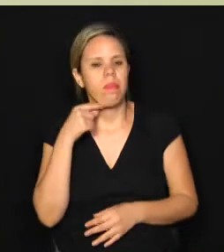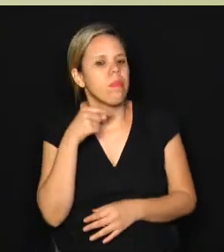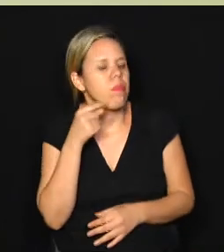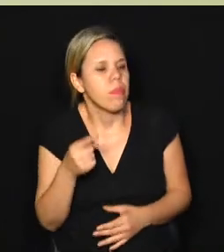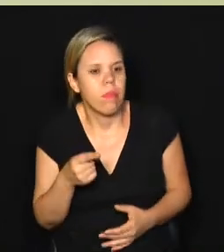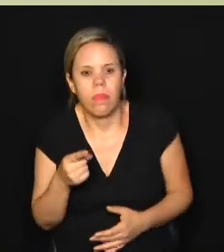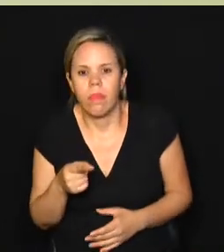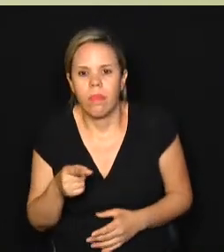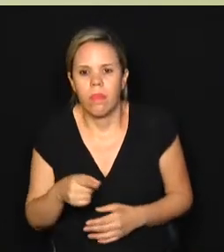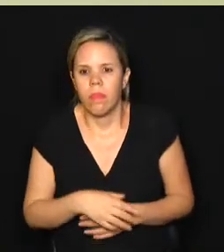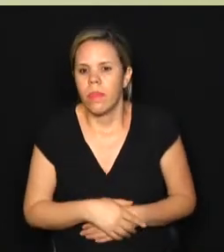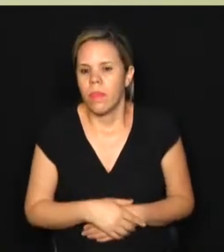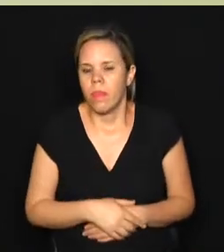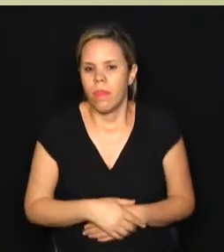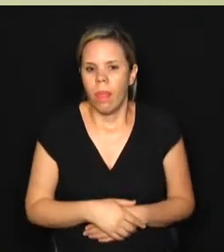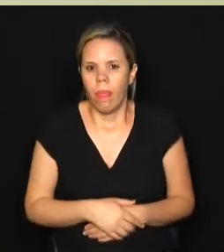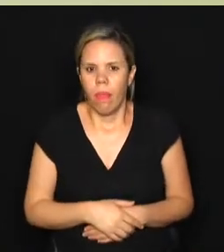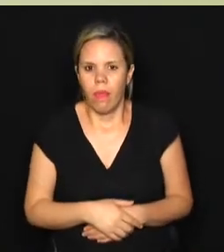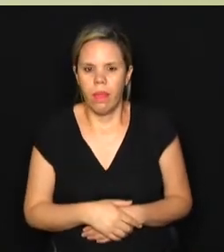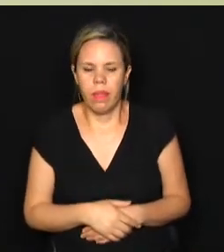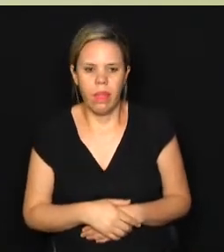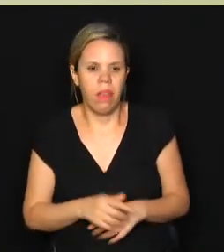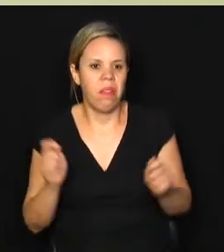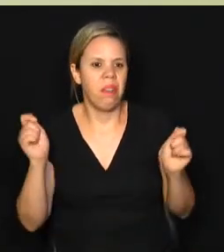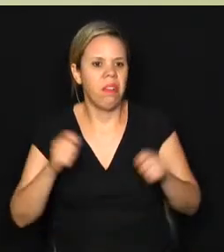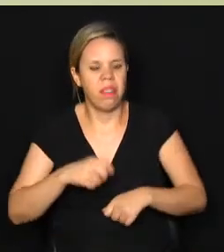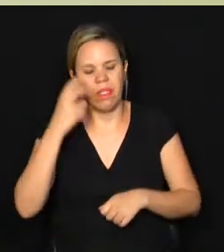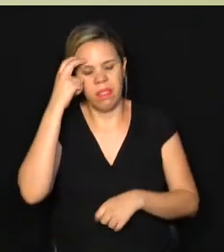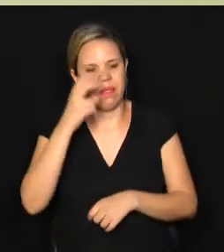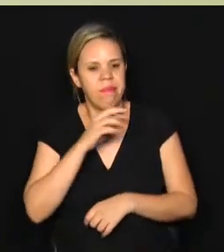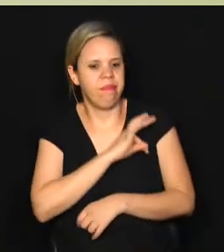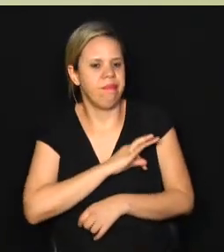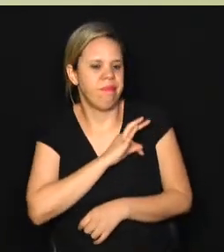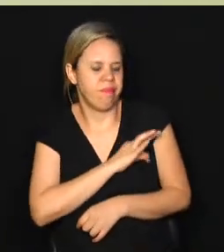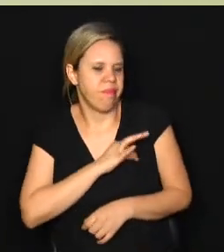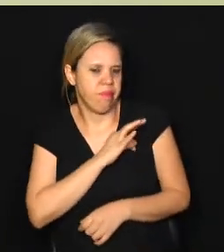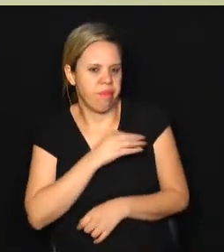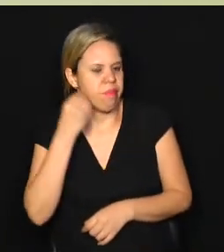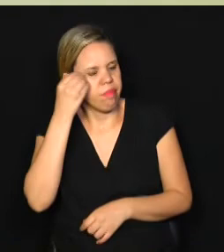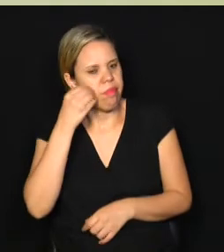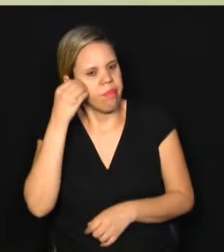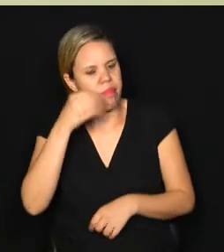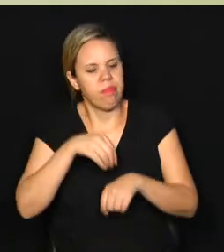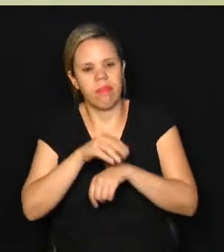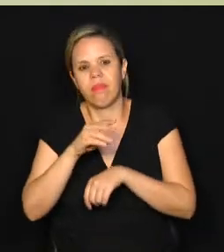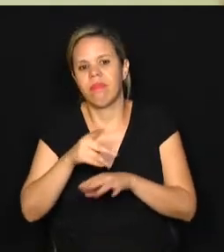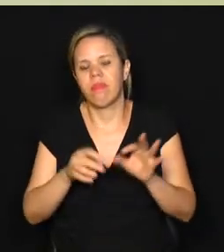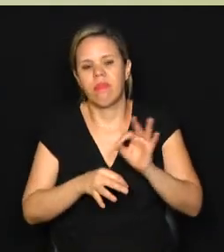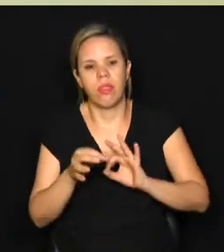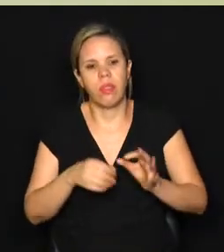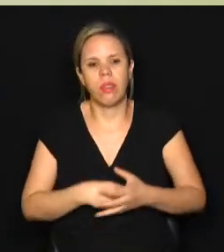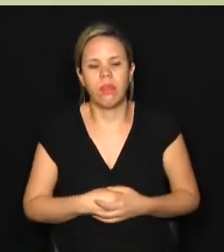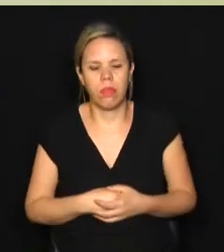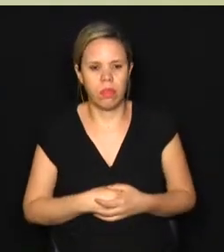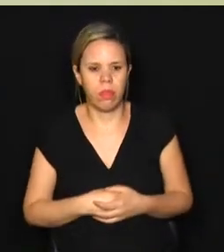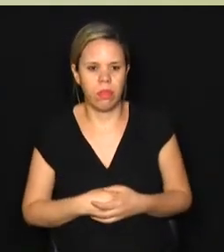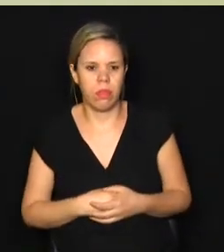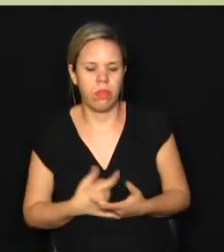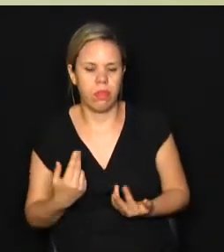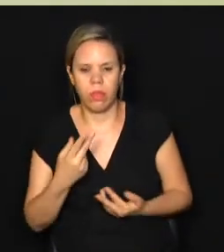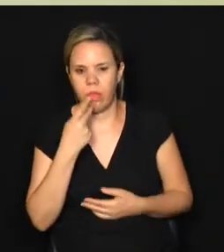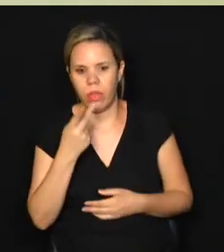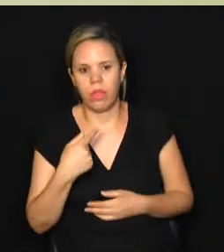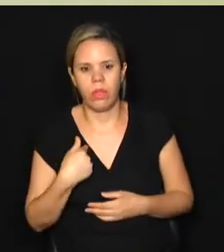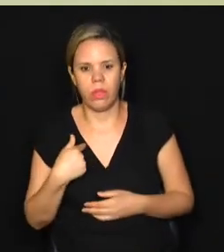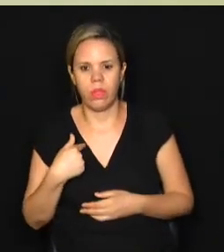questionando sobre a real capacidade técnica, né, de quem está levando à frente esse projeto. Bom, como eu disse, eu já fui